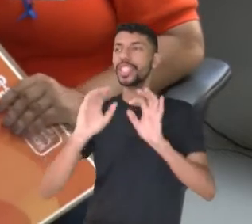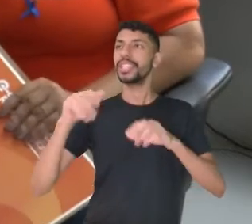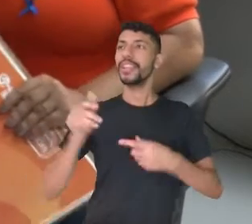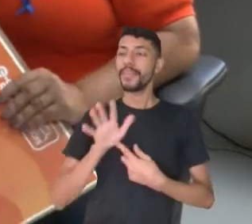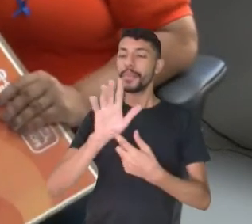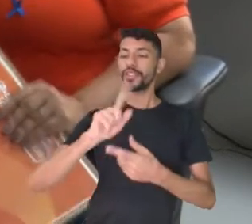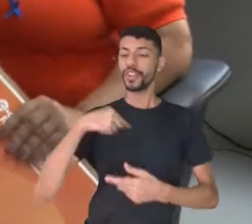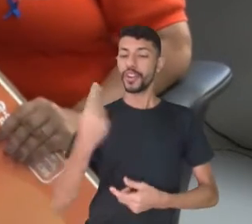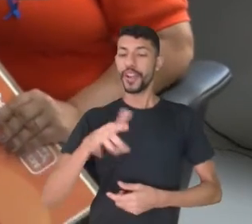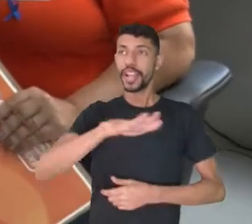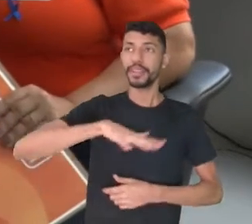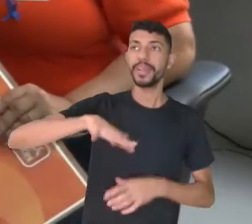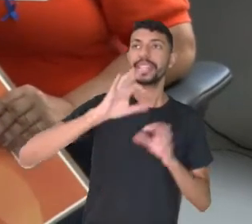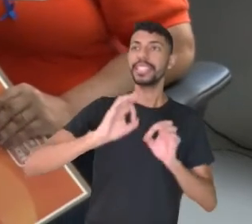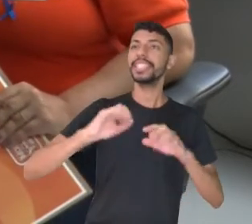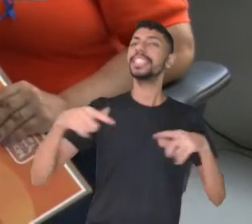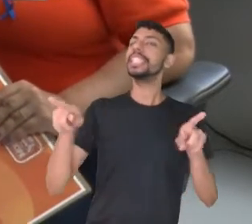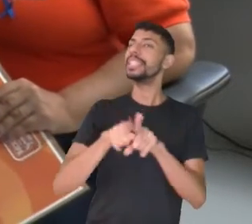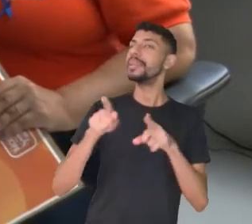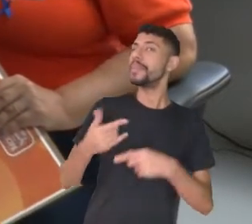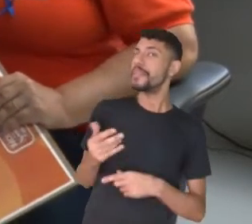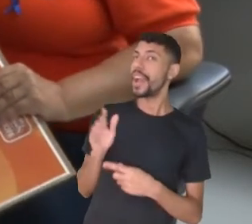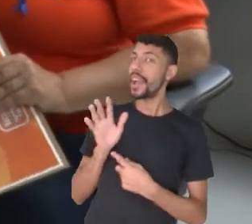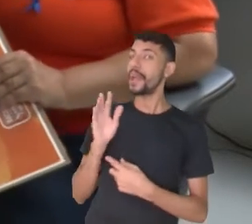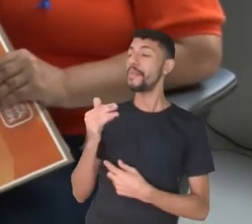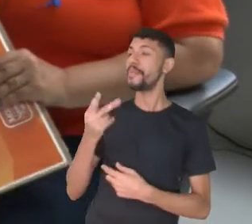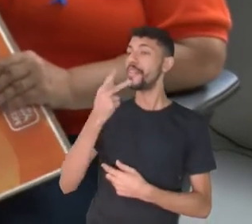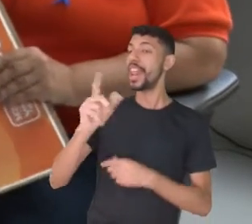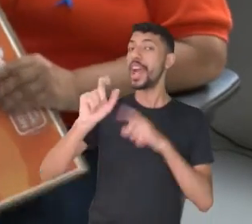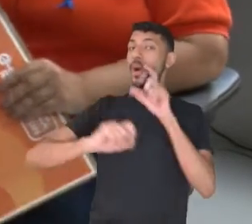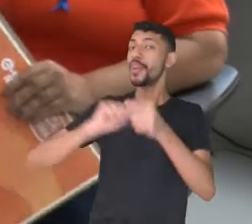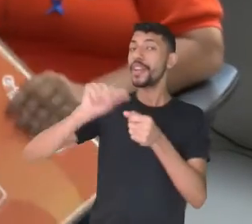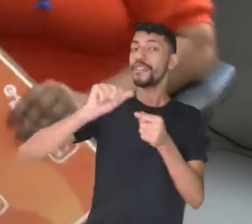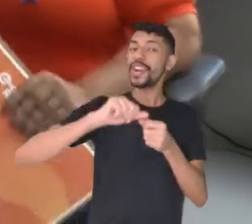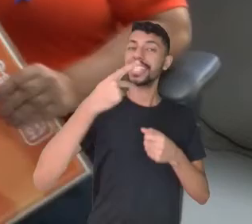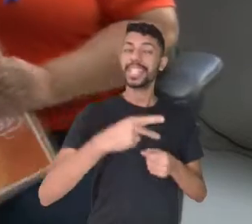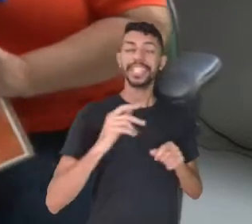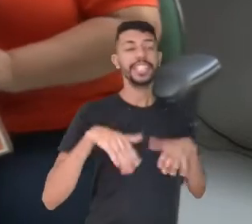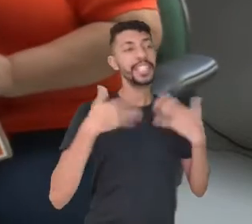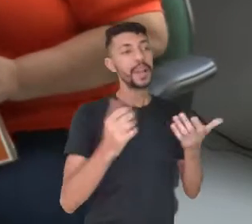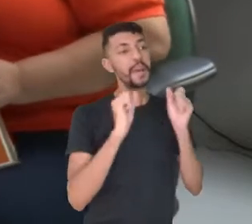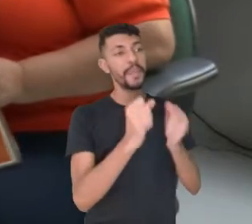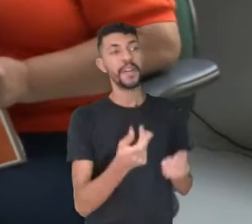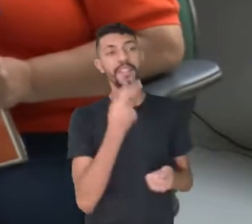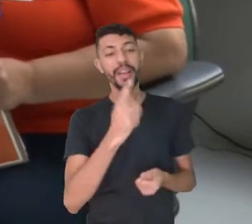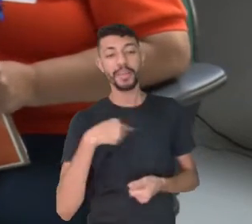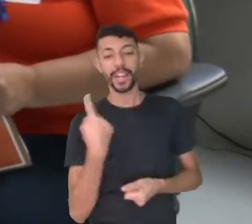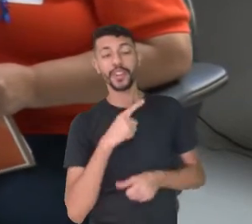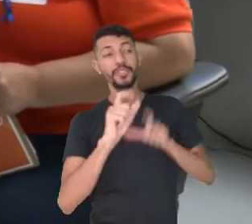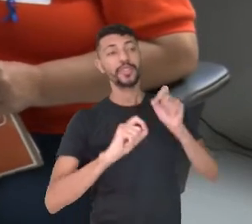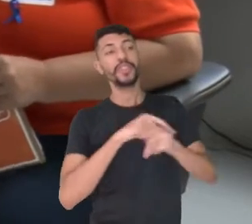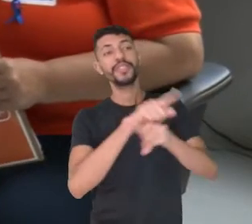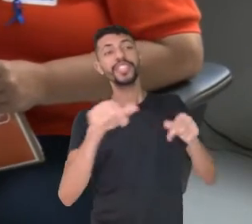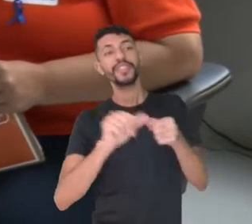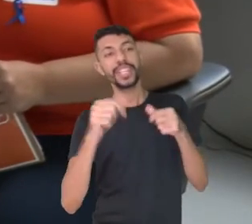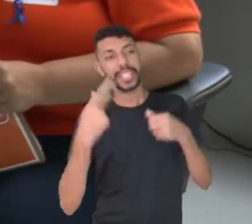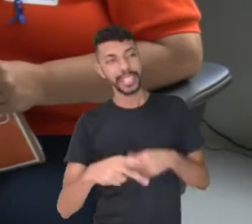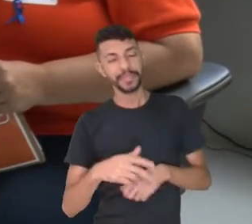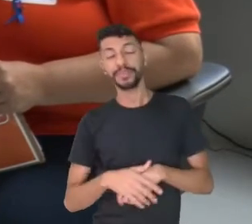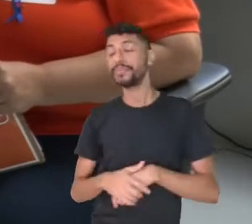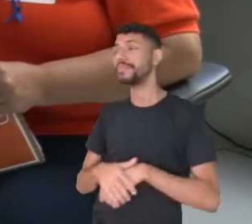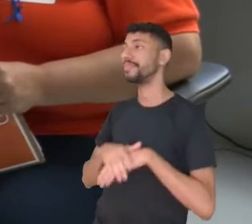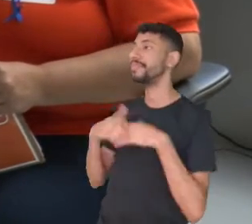também contar o que é que eles fazem aqui. Vamos lá, doutor André, diz pra gente o que é que vocês fazem aqui. Bom, a gente aqui é